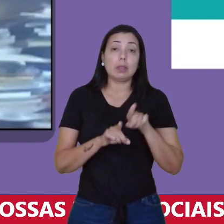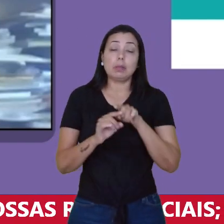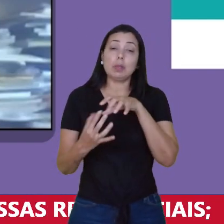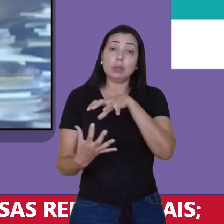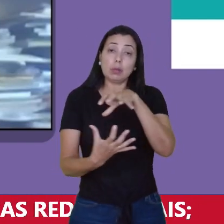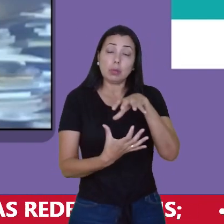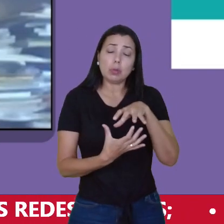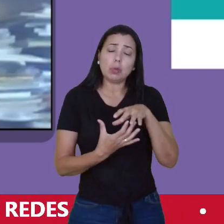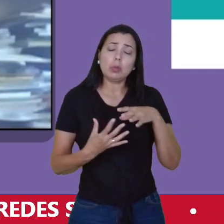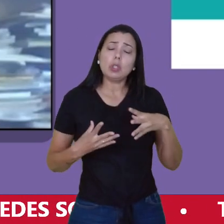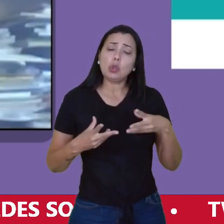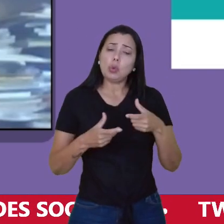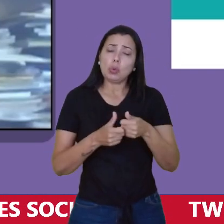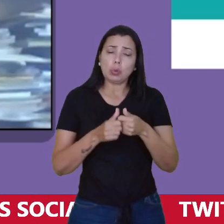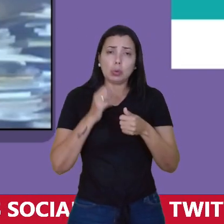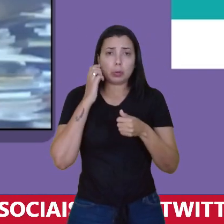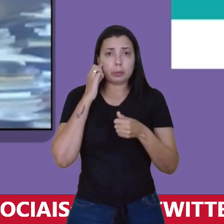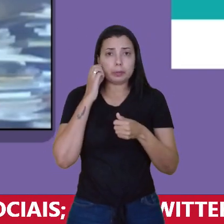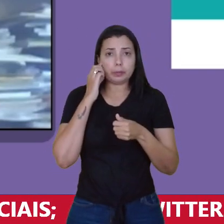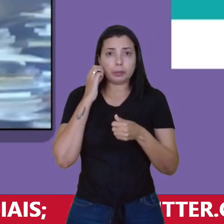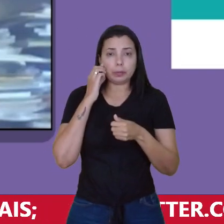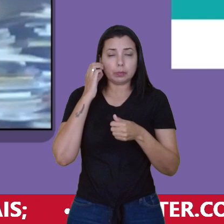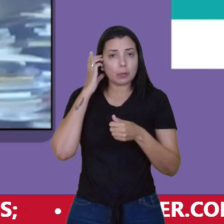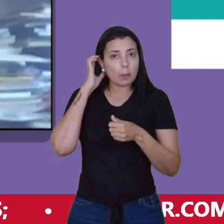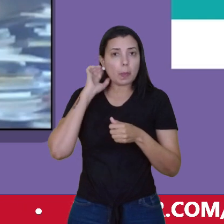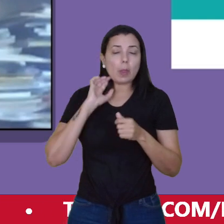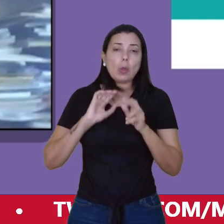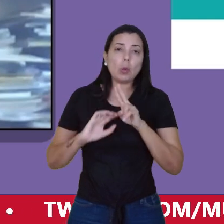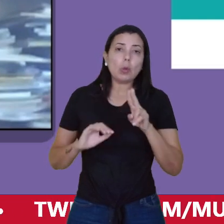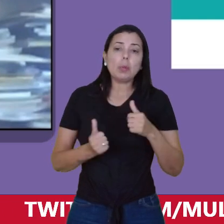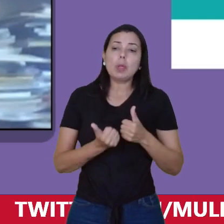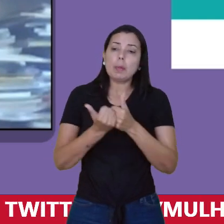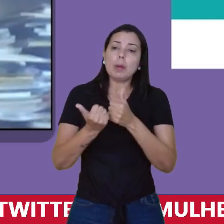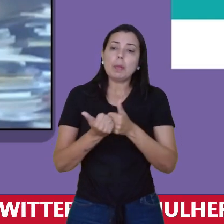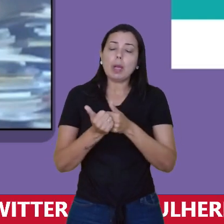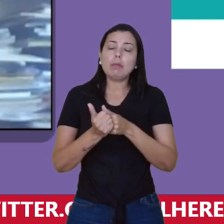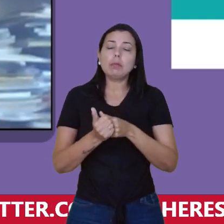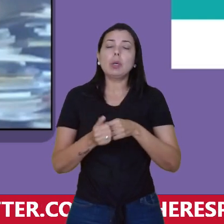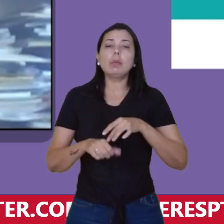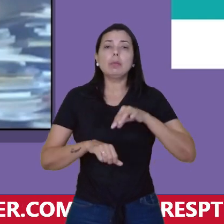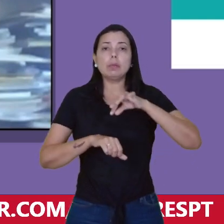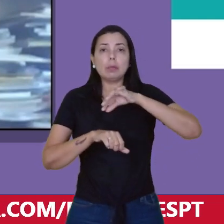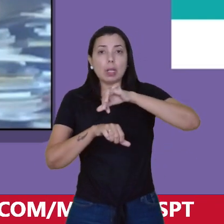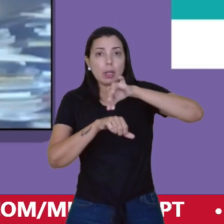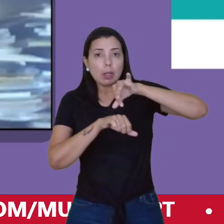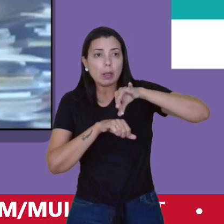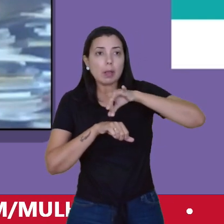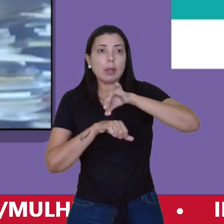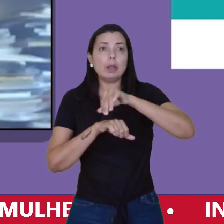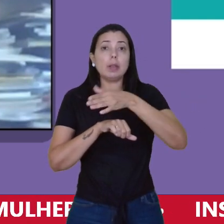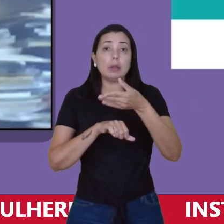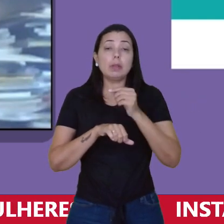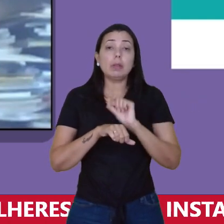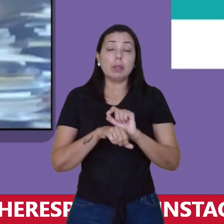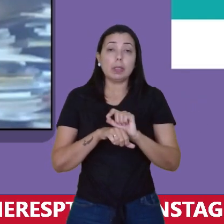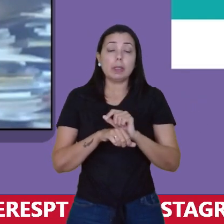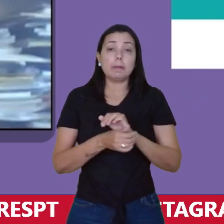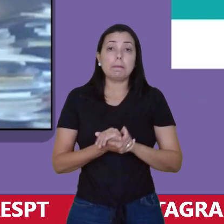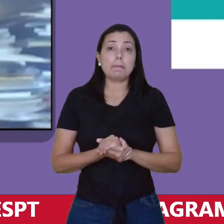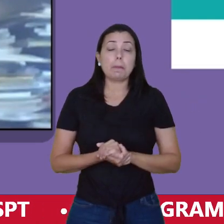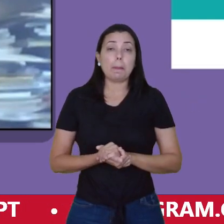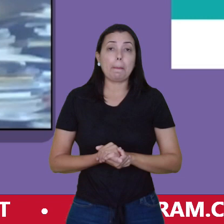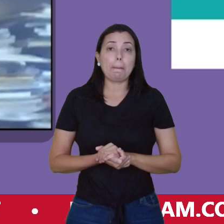isso tudo é feito em nome da acumulação capitalista, que é de